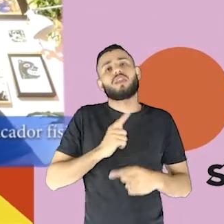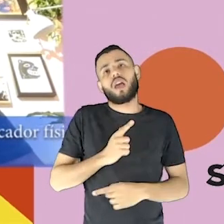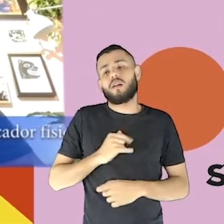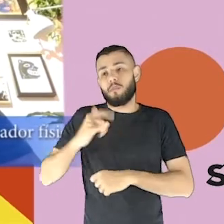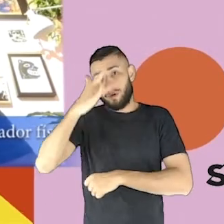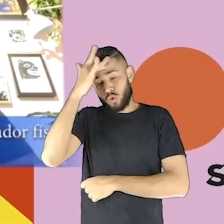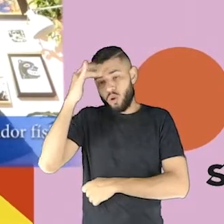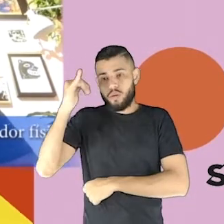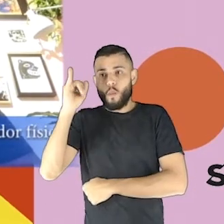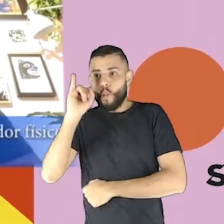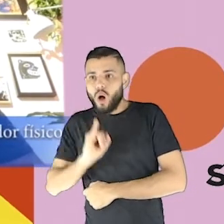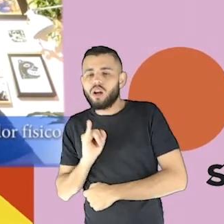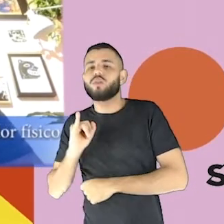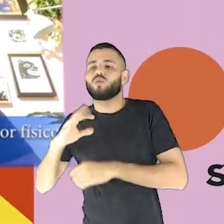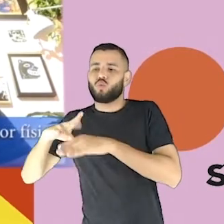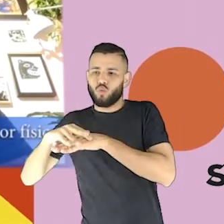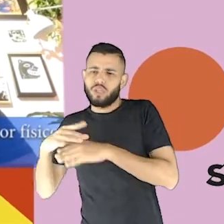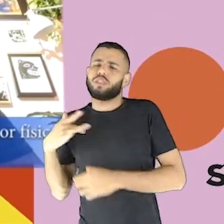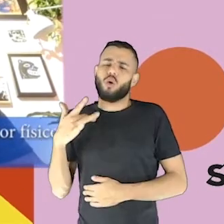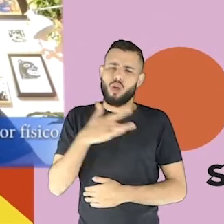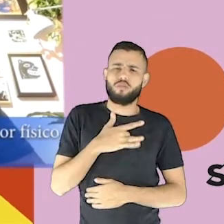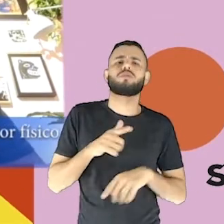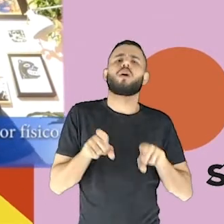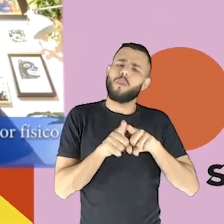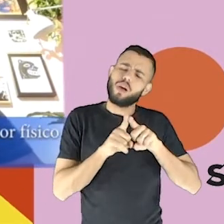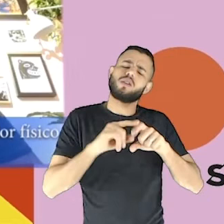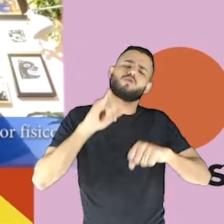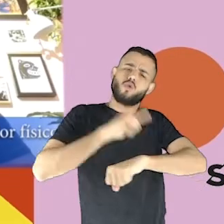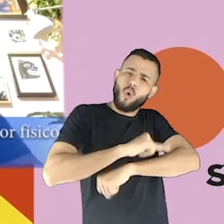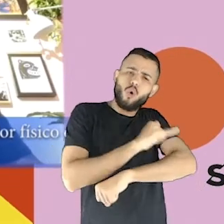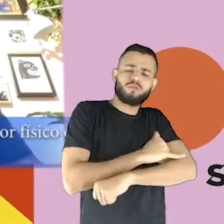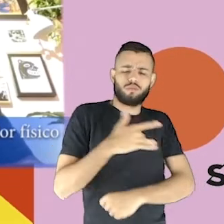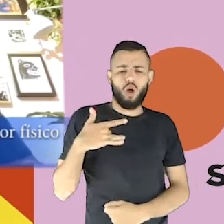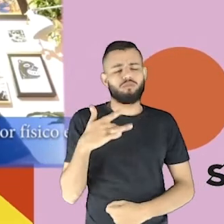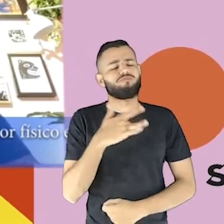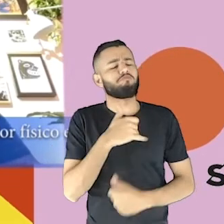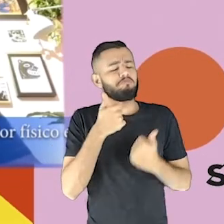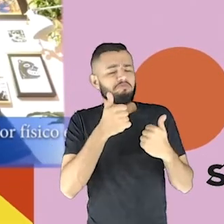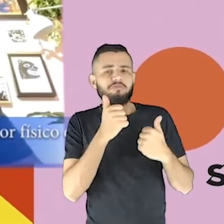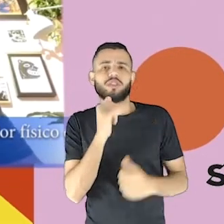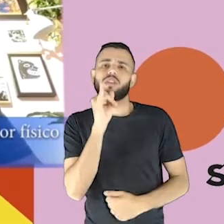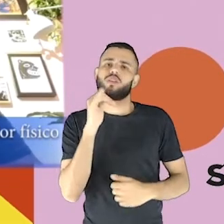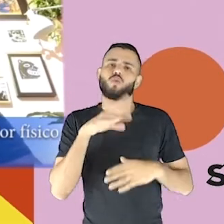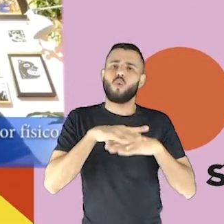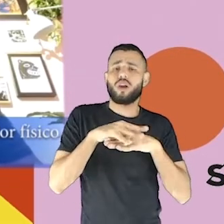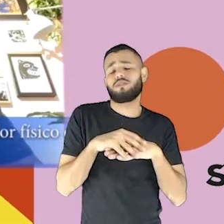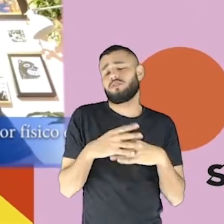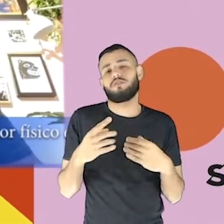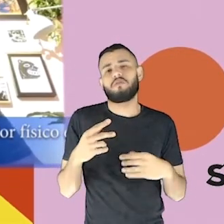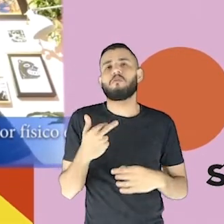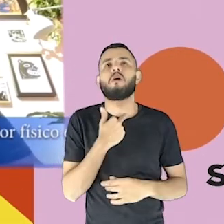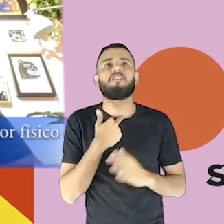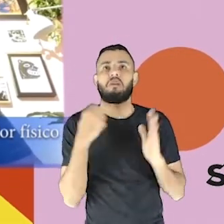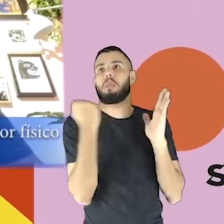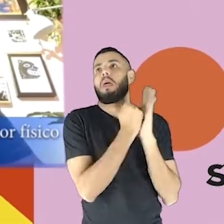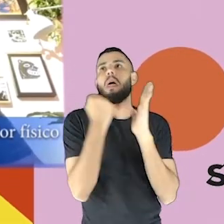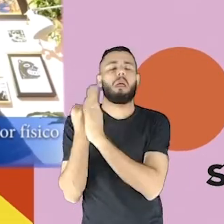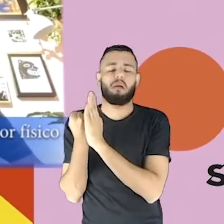magro saudável e doente, existe gordo saudável e doente. A gente precisa parar de classificar essas coisas, assim, eu acho, sabe?